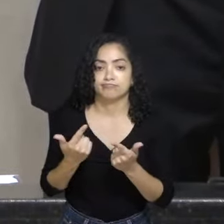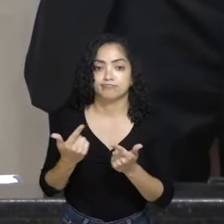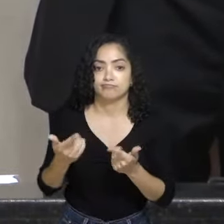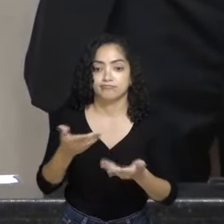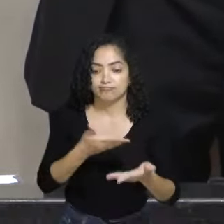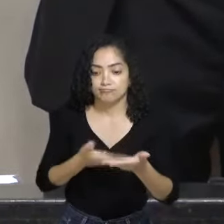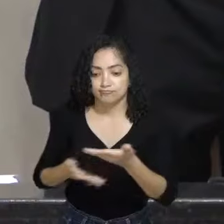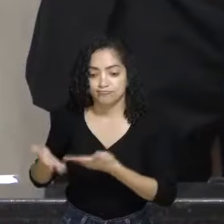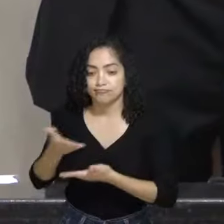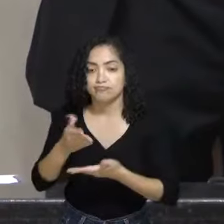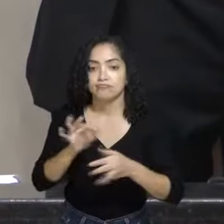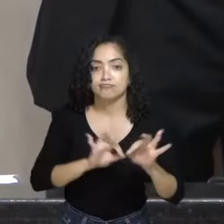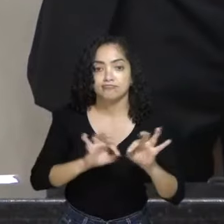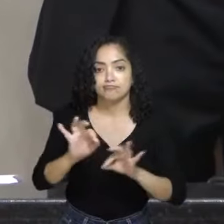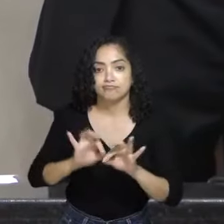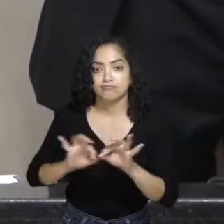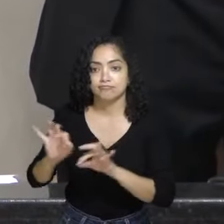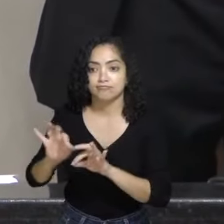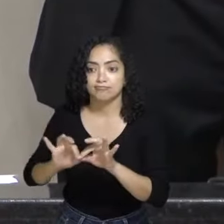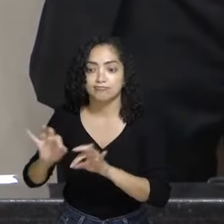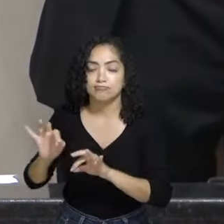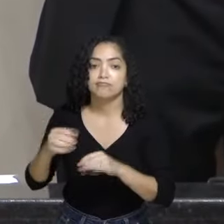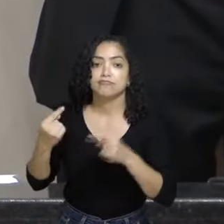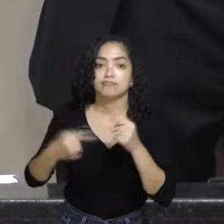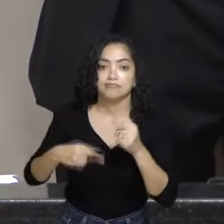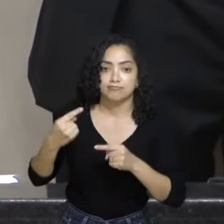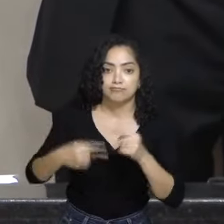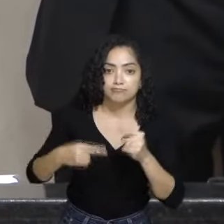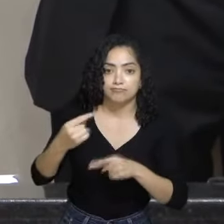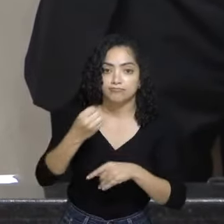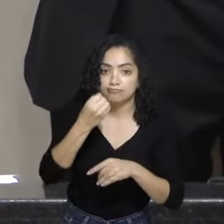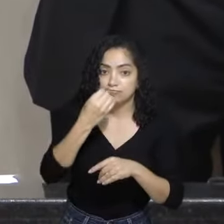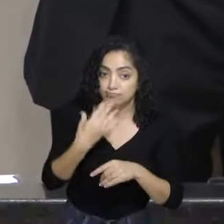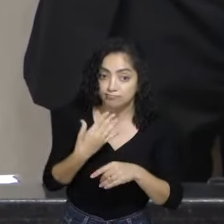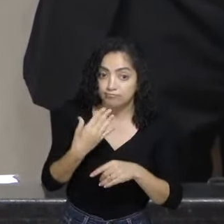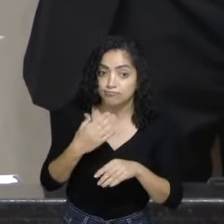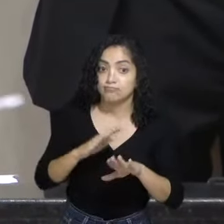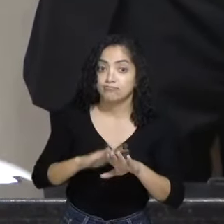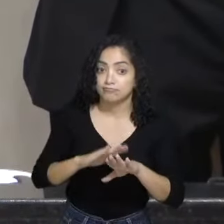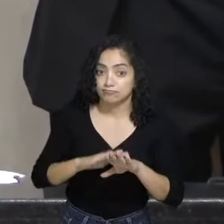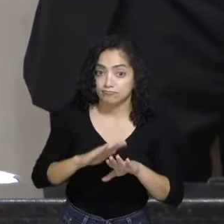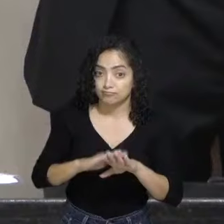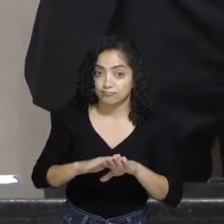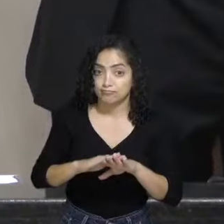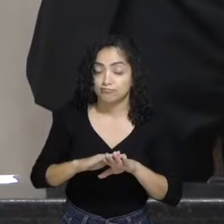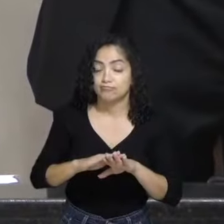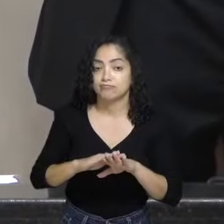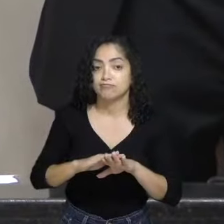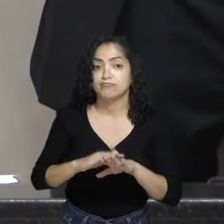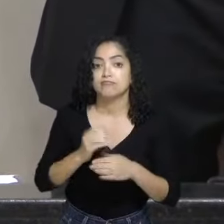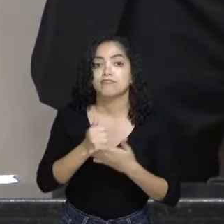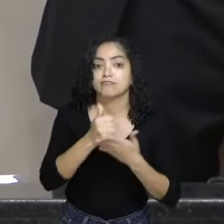construirmos, com o bom debate e muita ação, resultados em favor de Santa